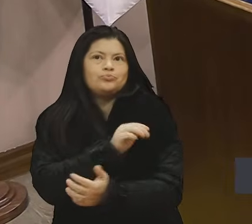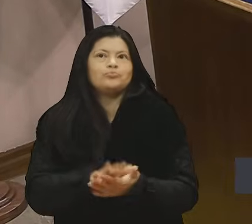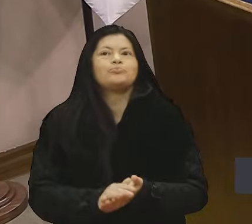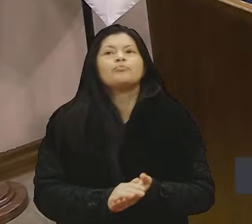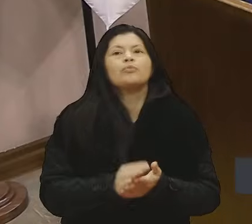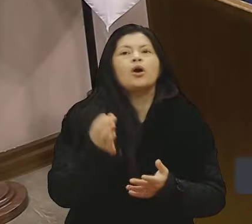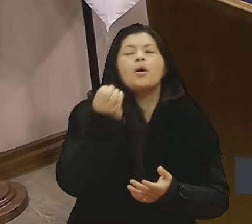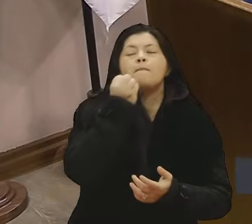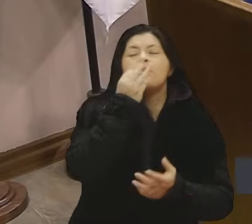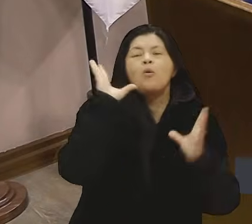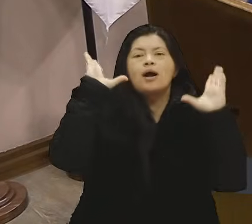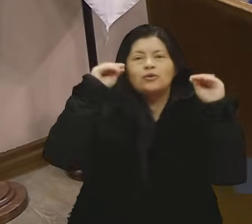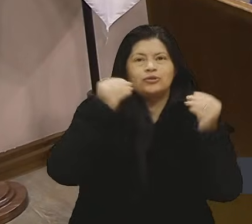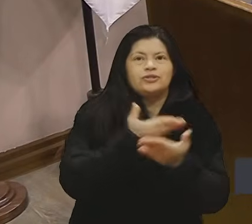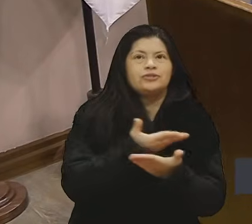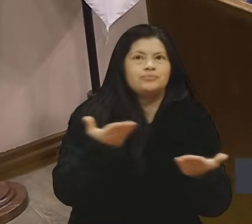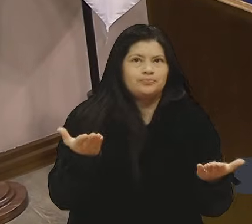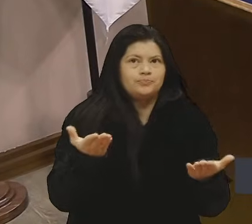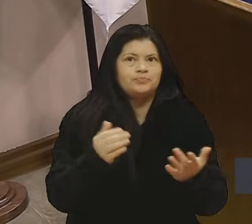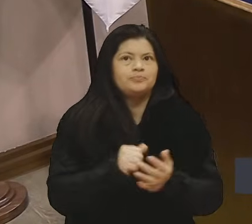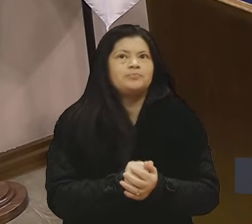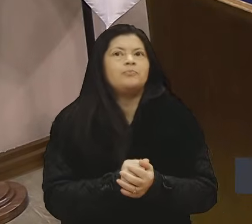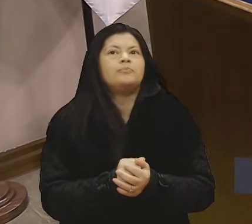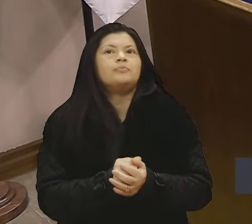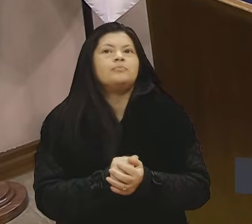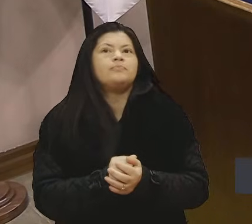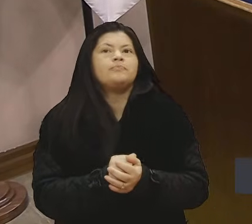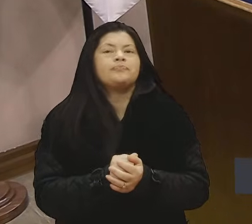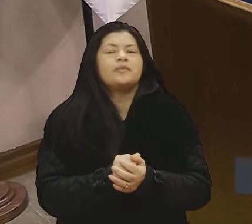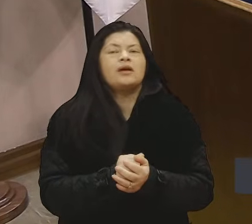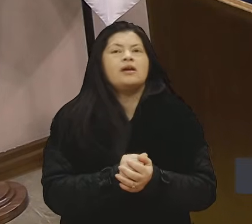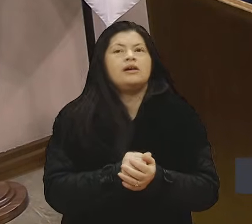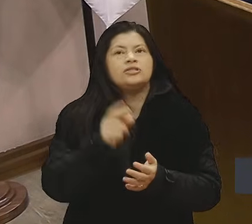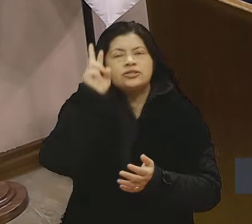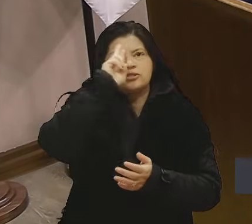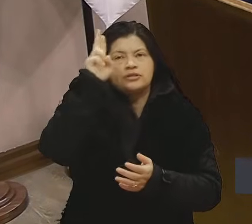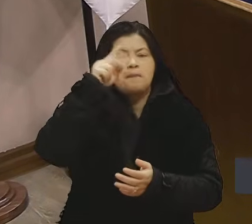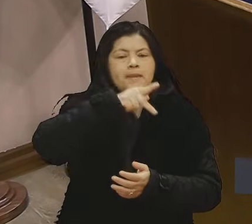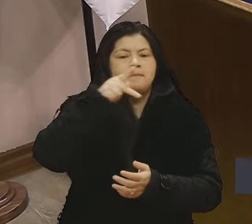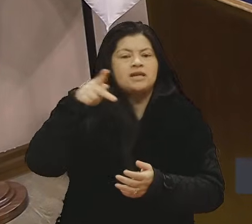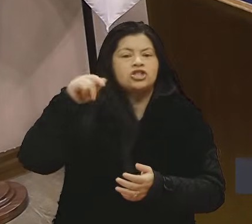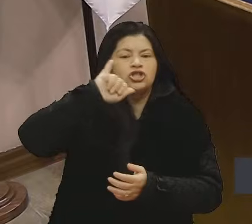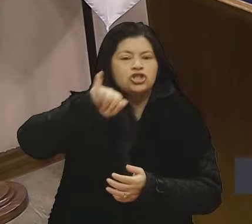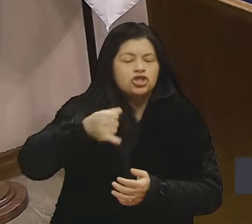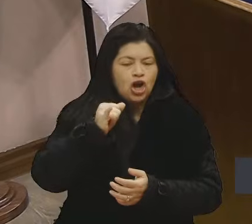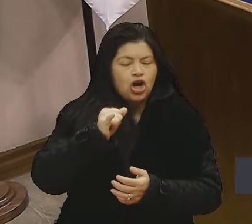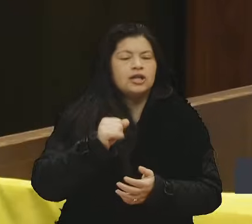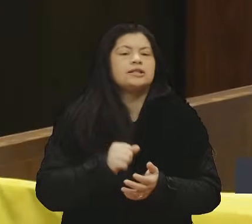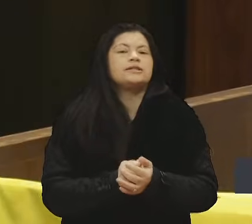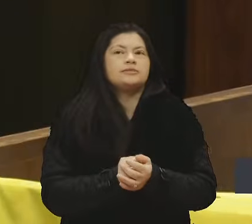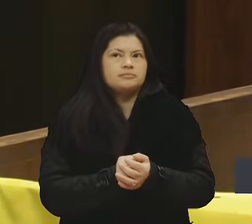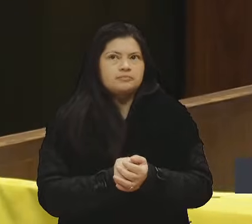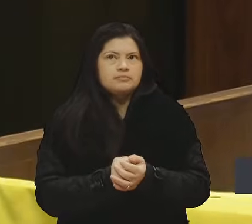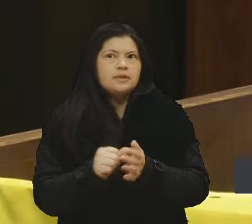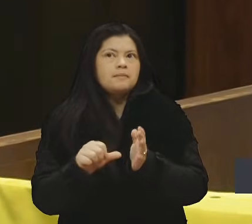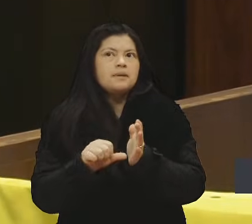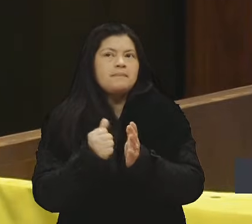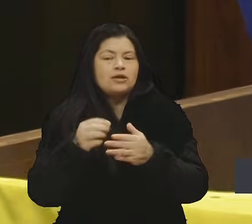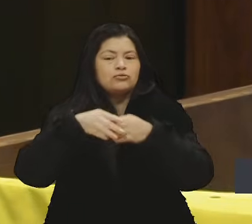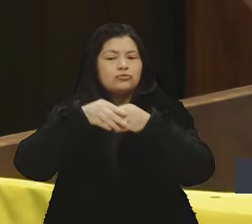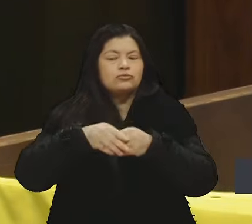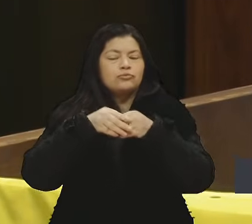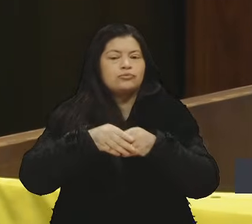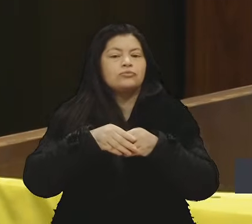Munari, como sou conhecida. Sou da diretoria de PPJ da União Nacional dos Estudantes. Primeiramente, quero saudar aqui